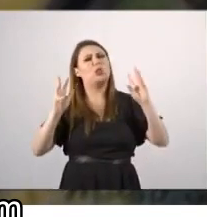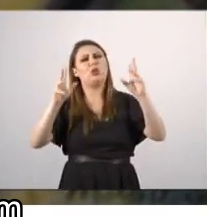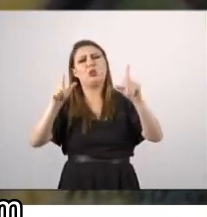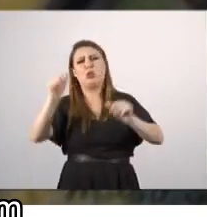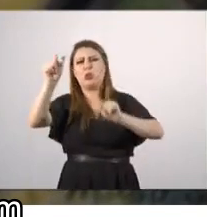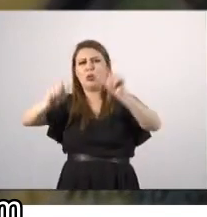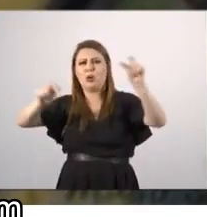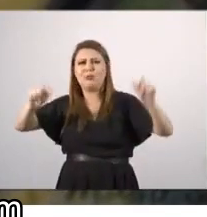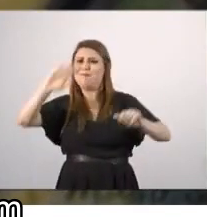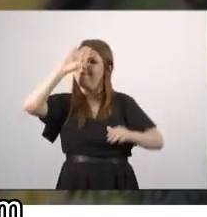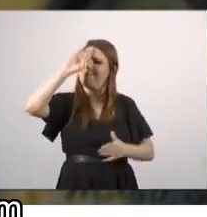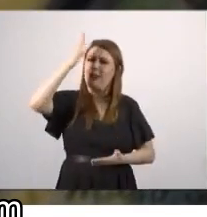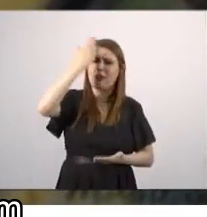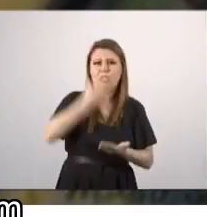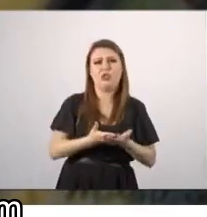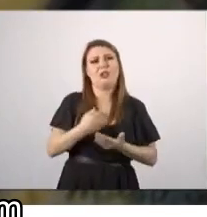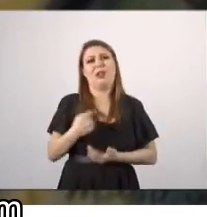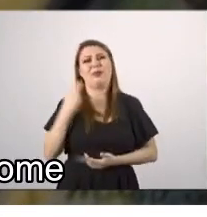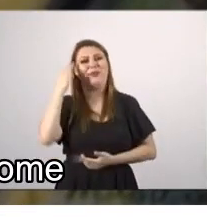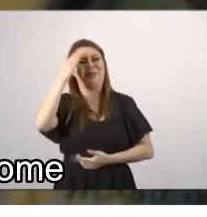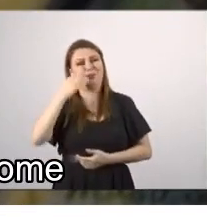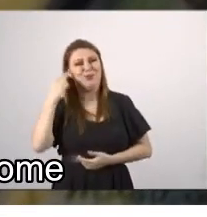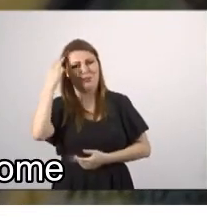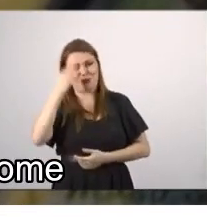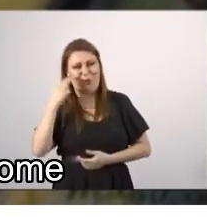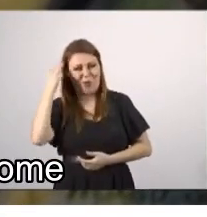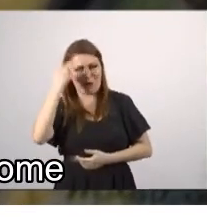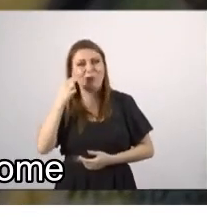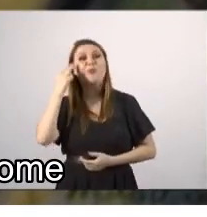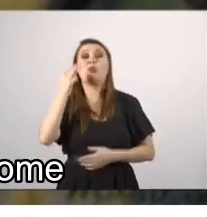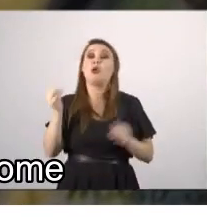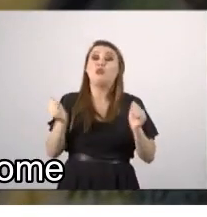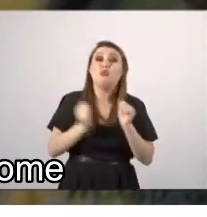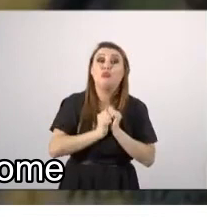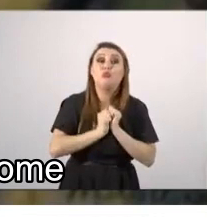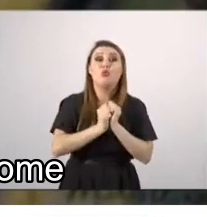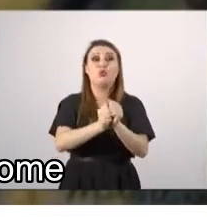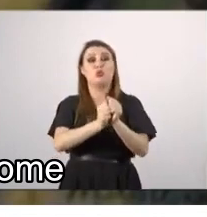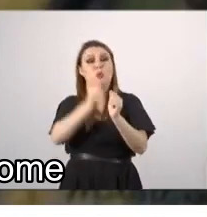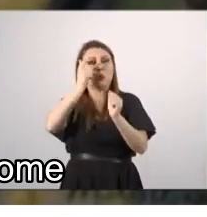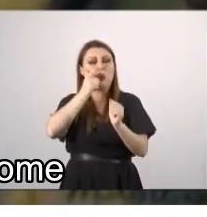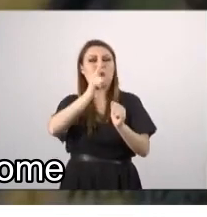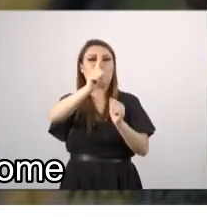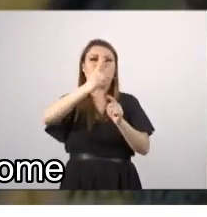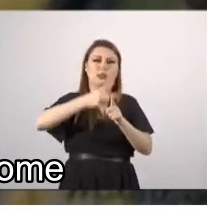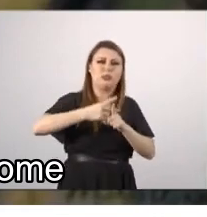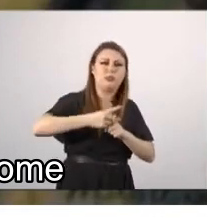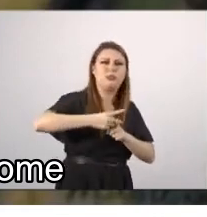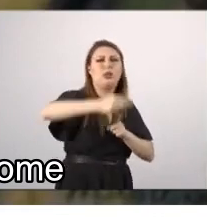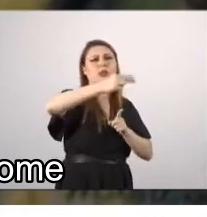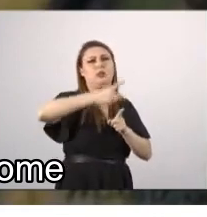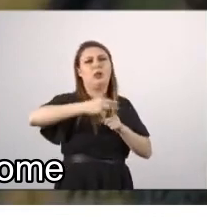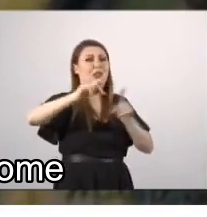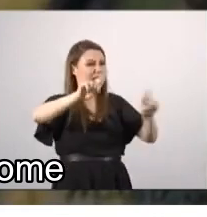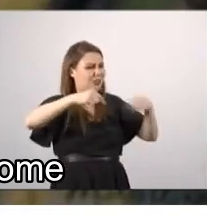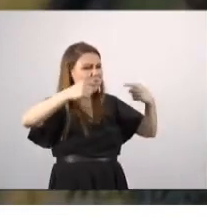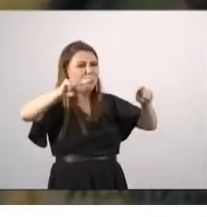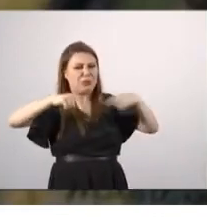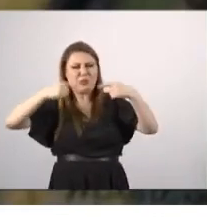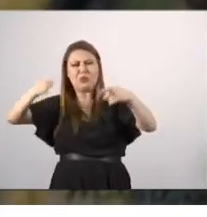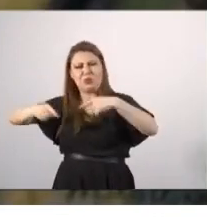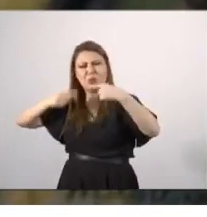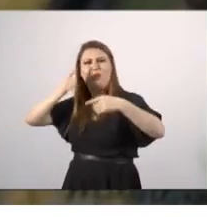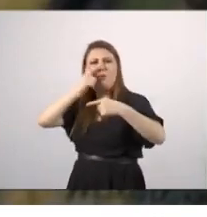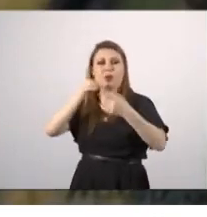que acreditaram nesse sonho e juntos conseguiram vencer todos os desafios